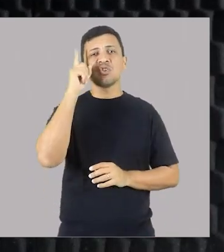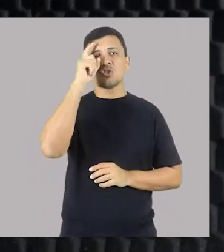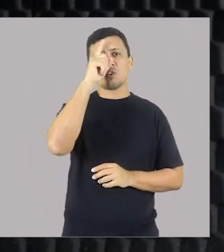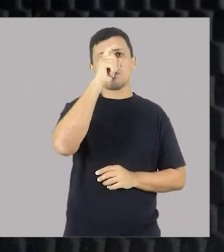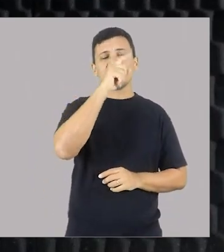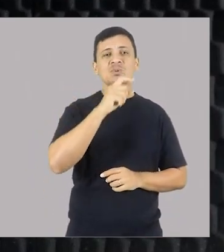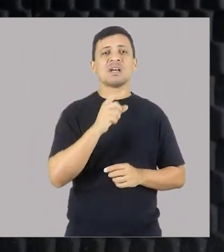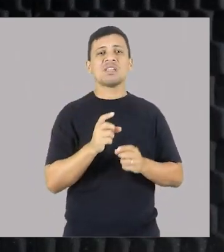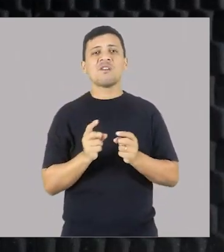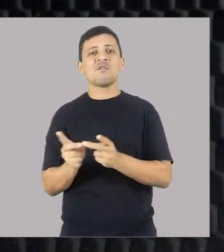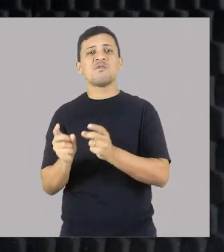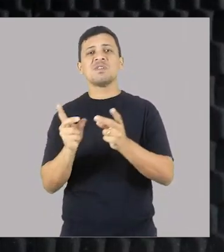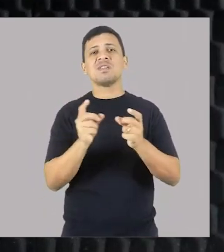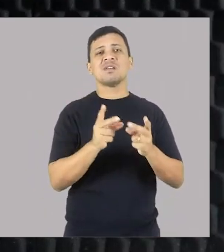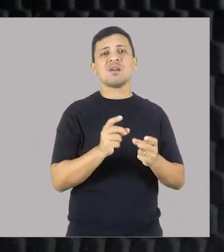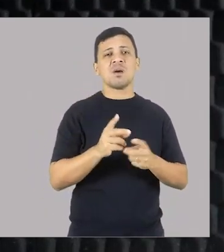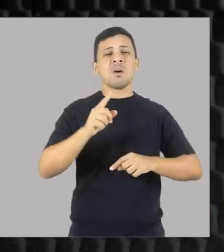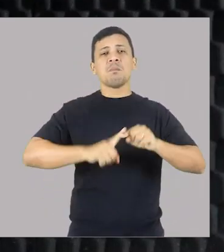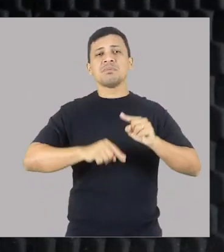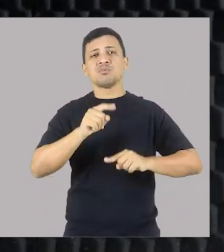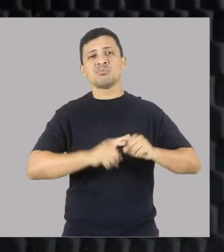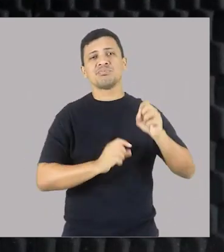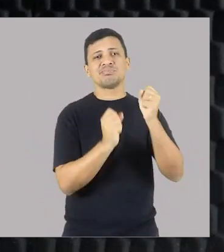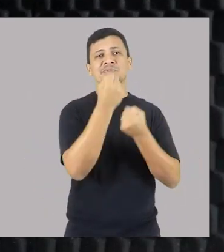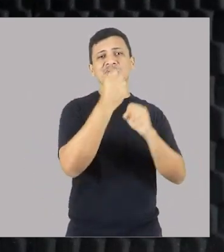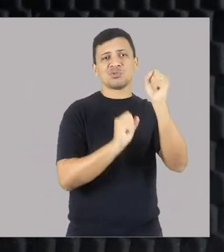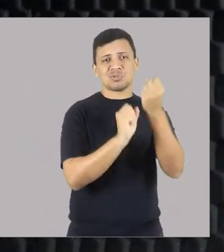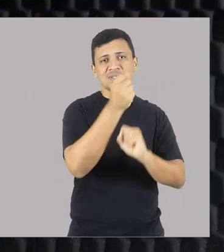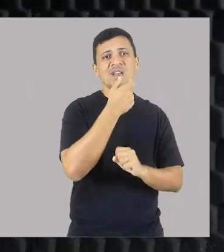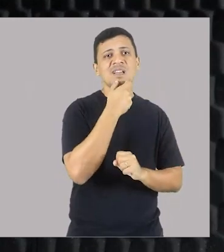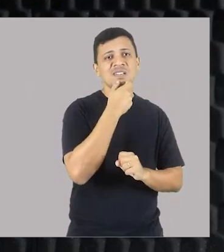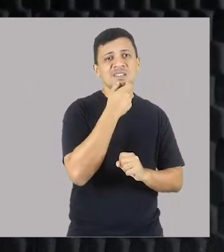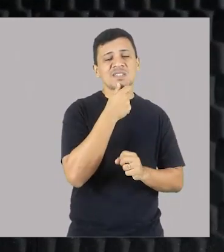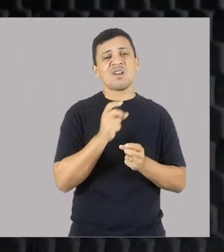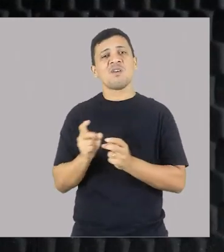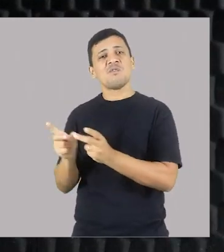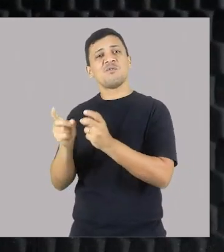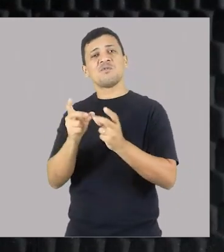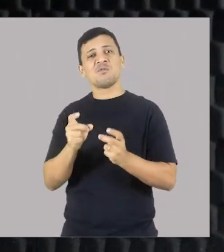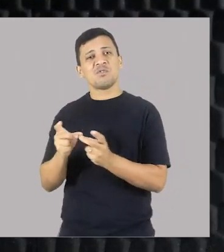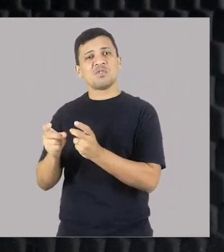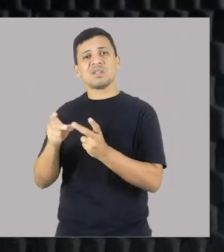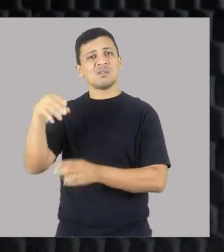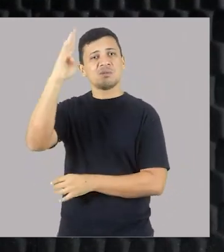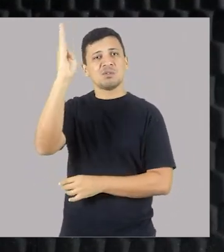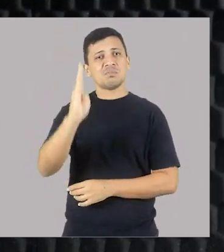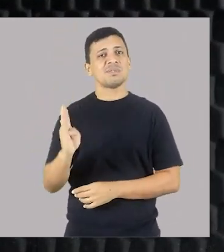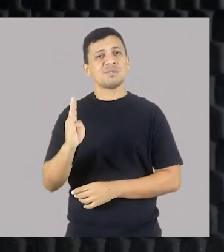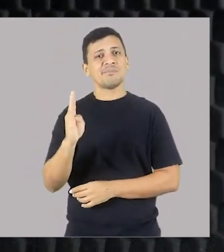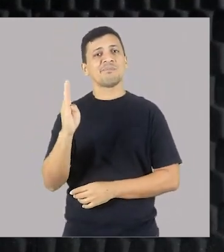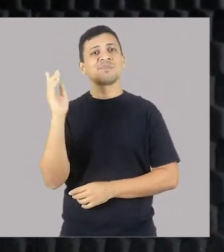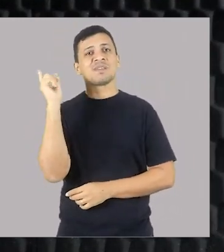produtos industrializados ingleses para o Brasil. Então, há esse desentendimento, há essas relações